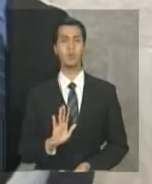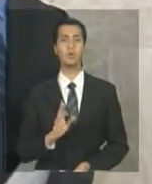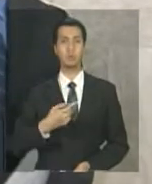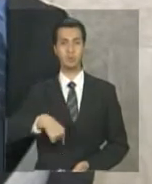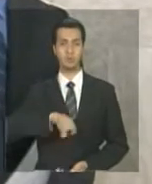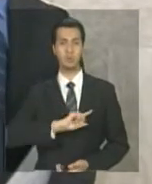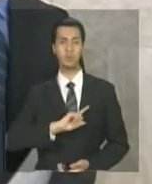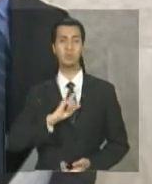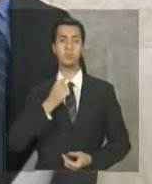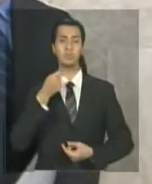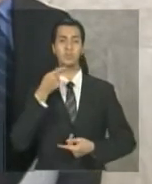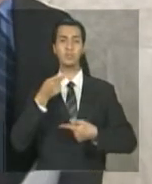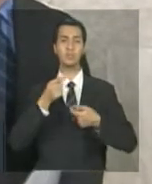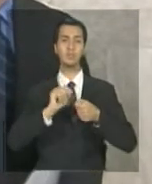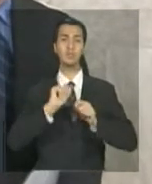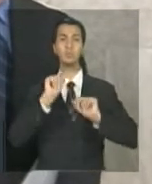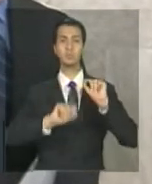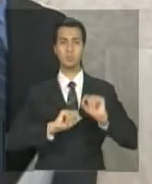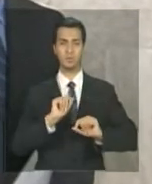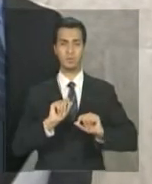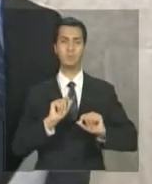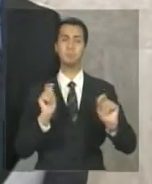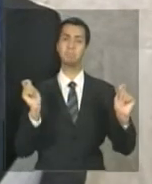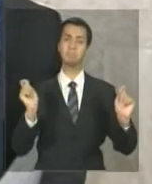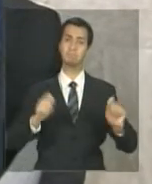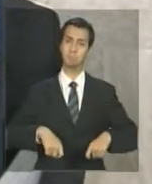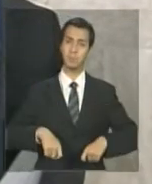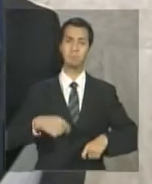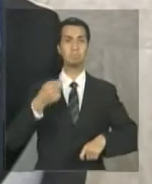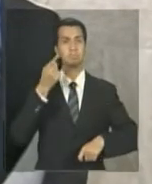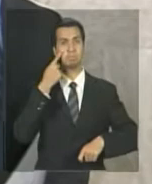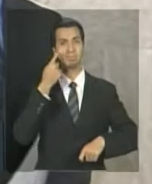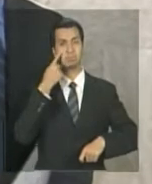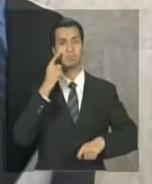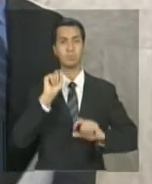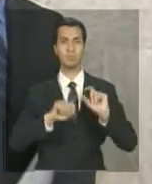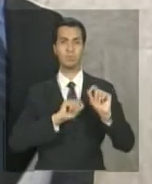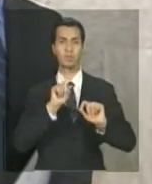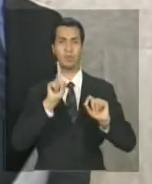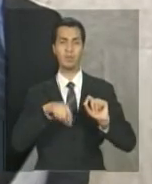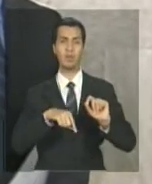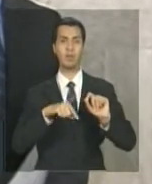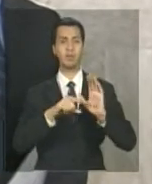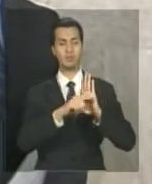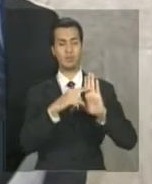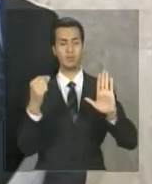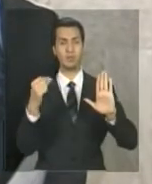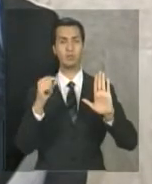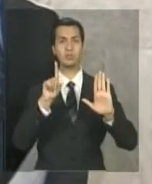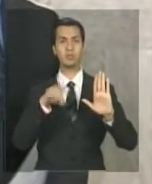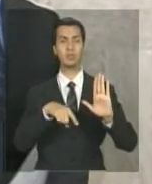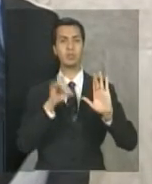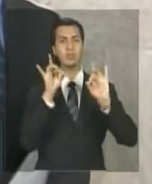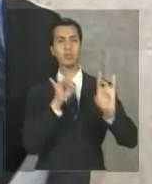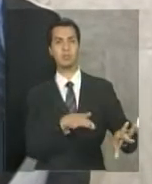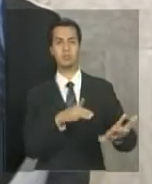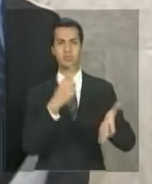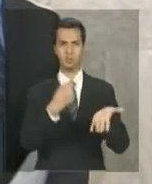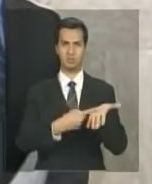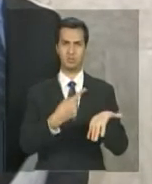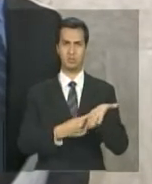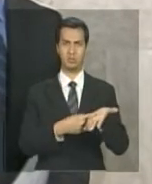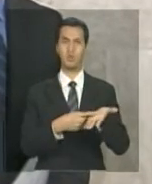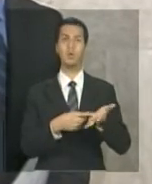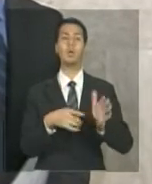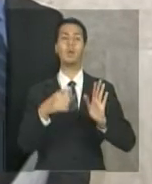colocamos como uma alternativa, uma possibilidade, a utilização da cláusula de saída do acordo. Não existe